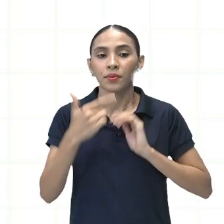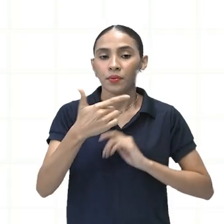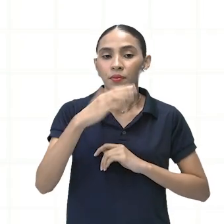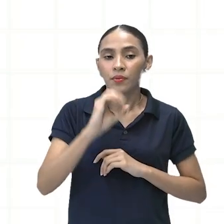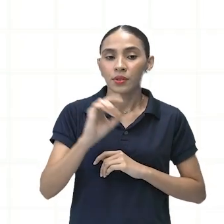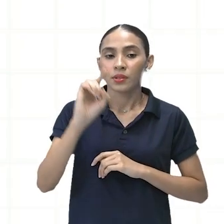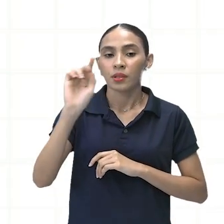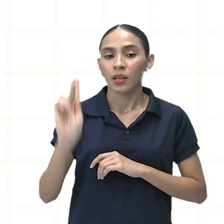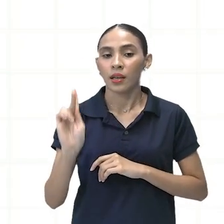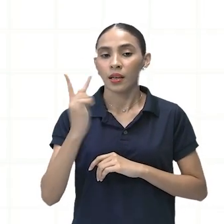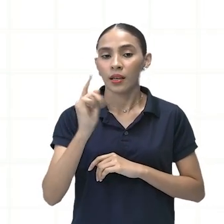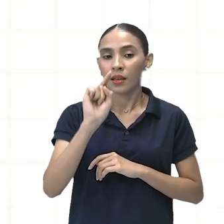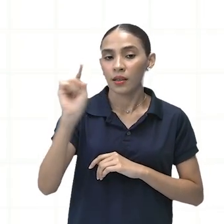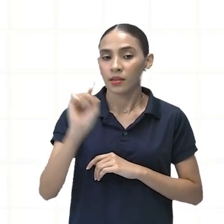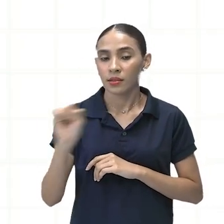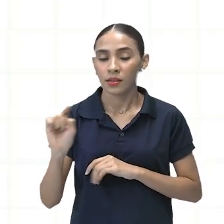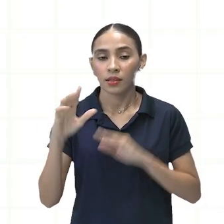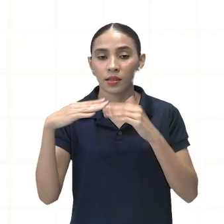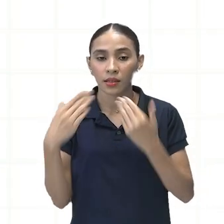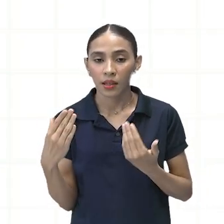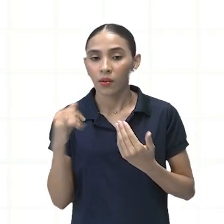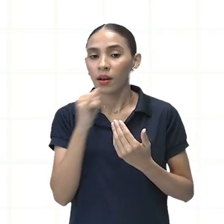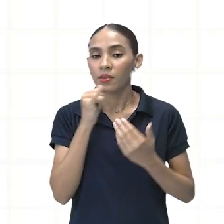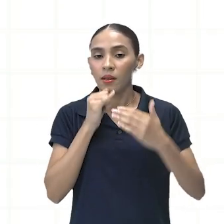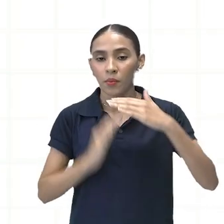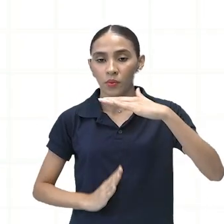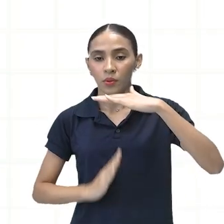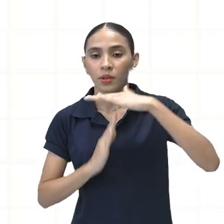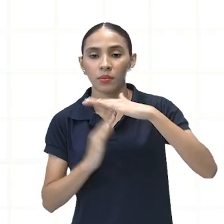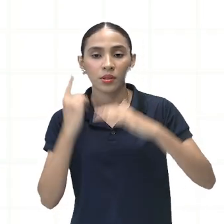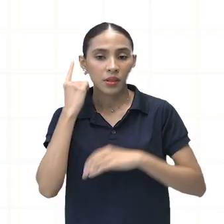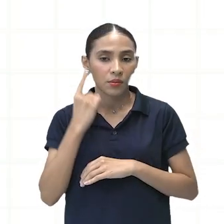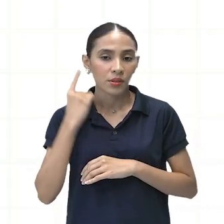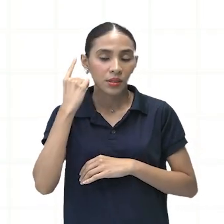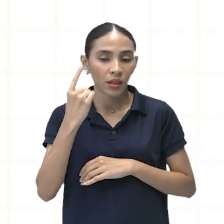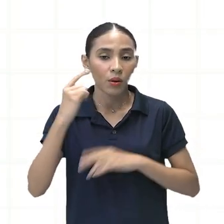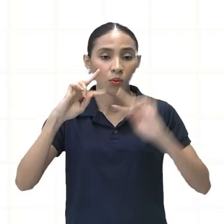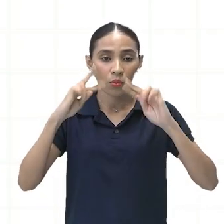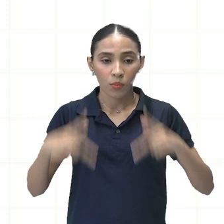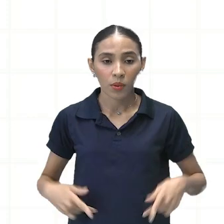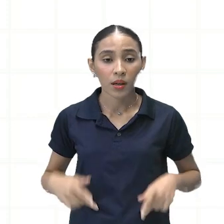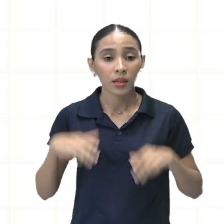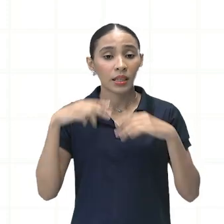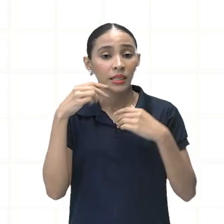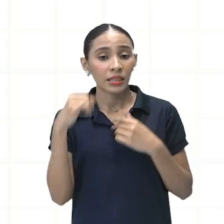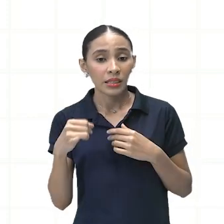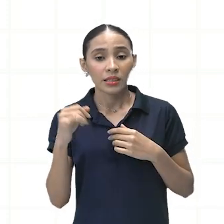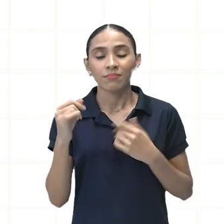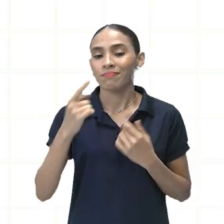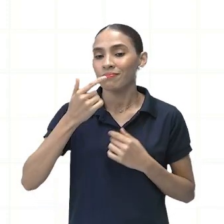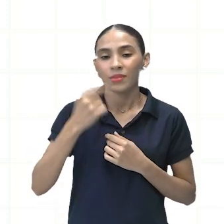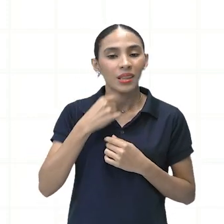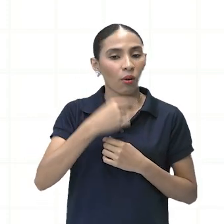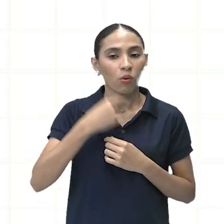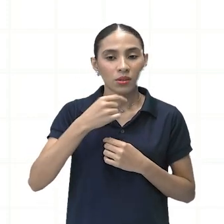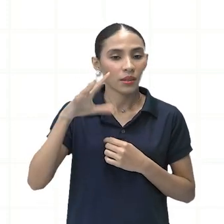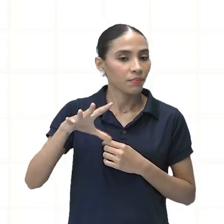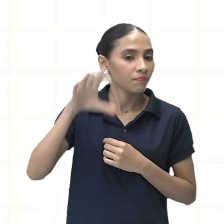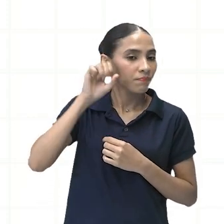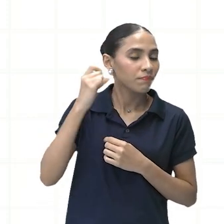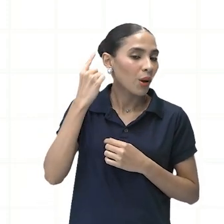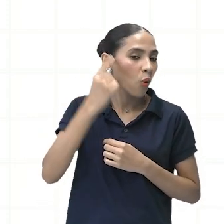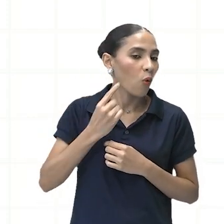20 Hz, ou seja, está abaixo do limite da audição humana. Ondas com essa frequência não são captadas pelos